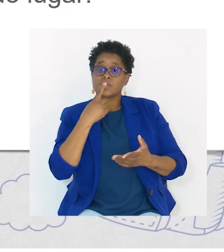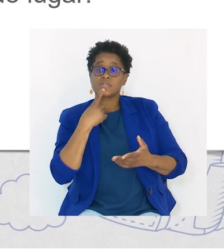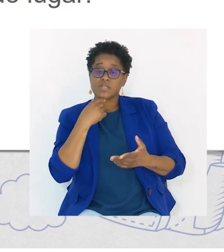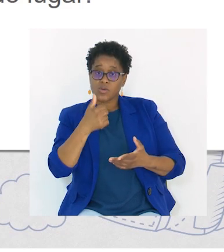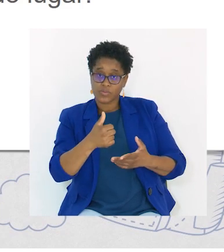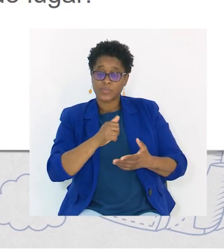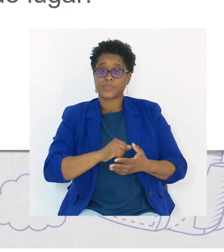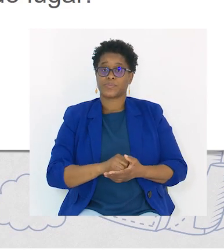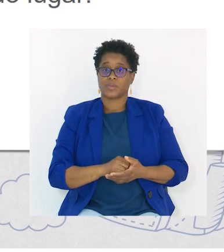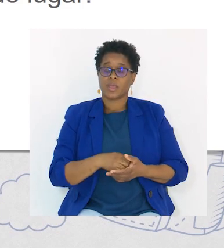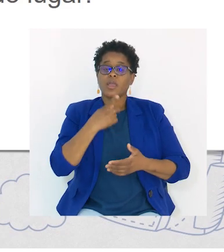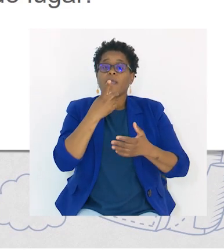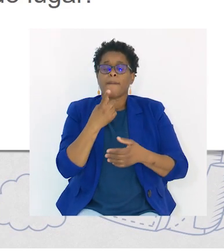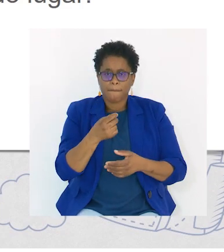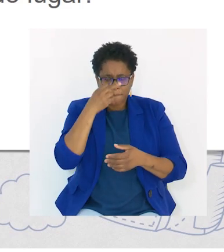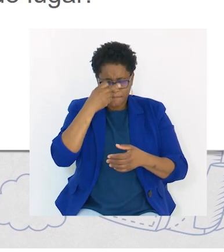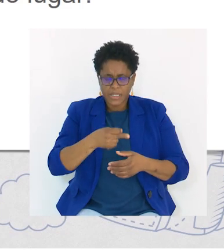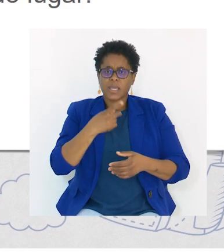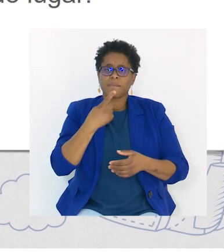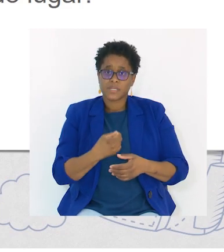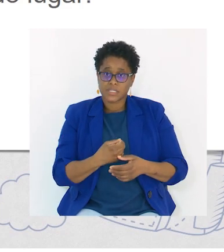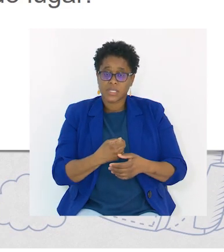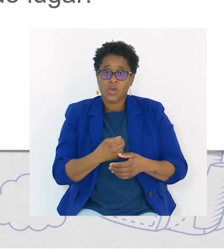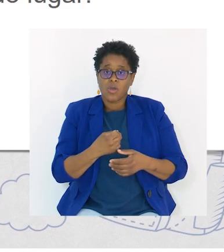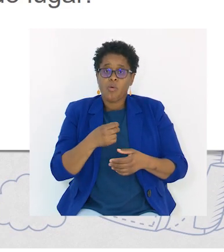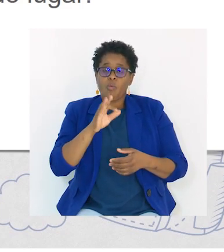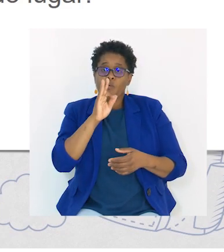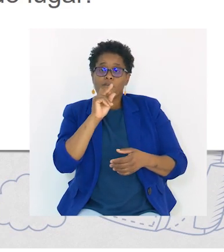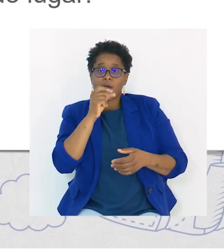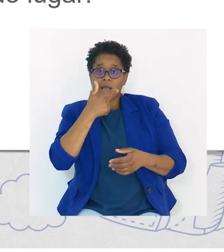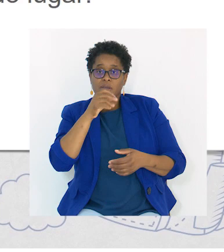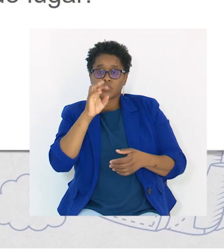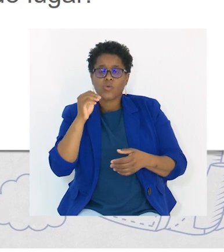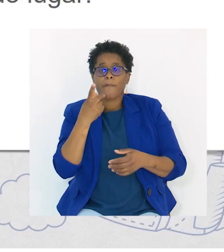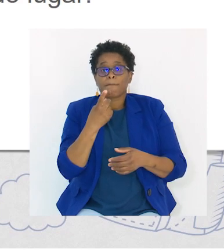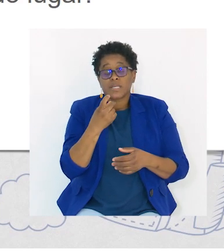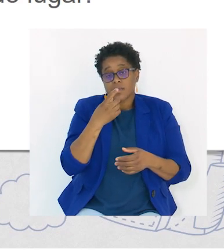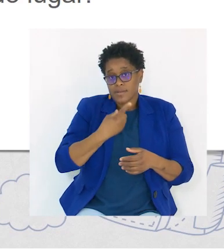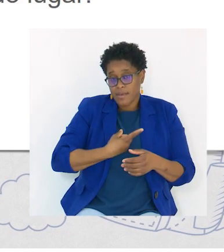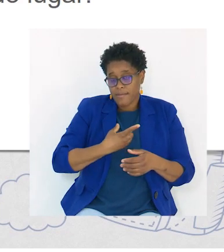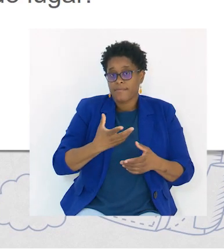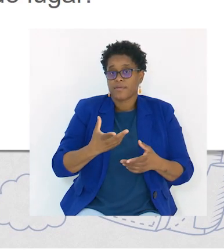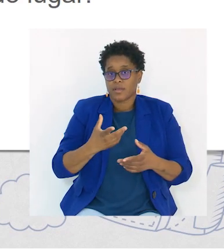compreensão e precisão, os factos precisam de ser